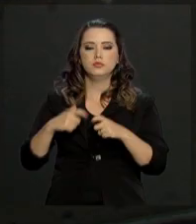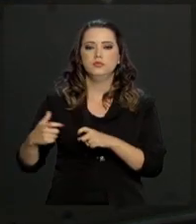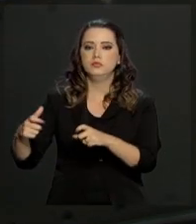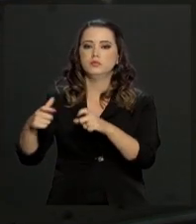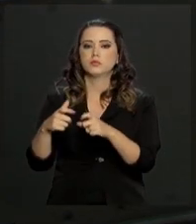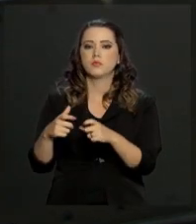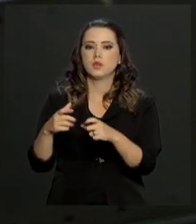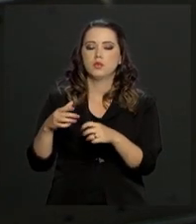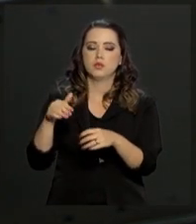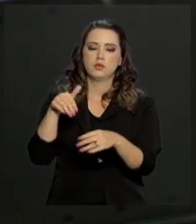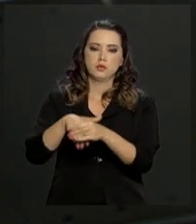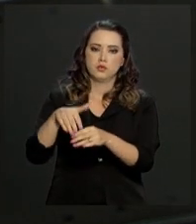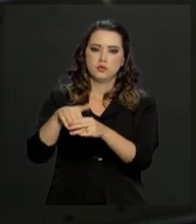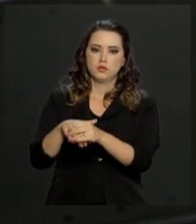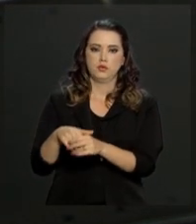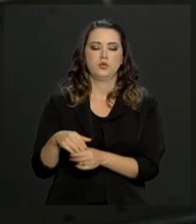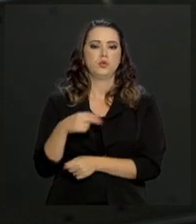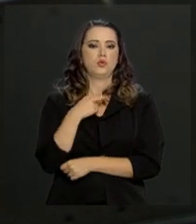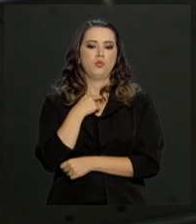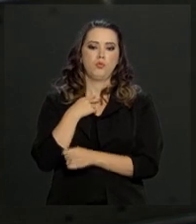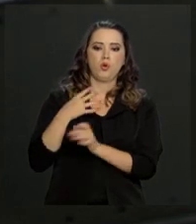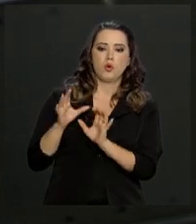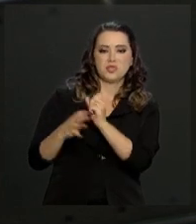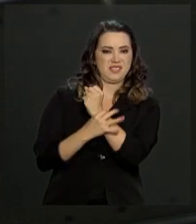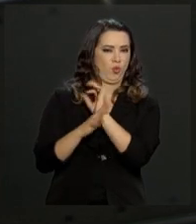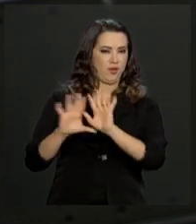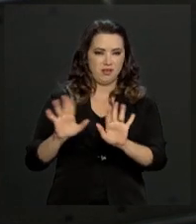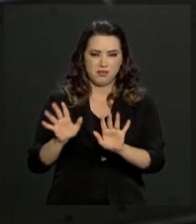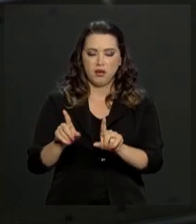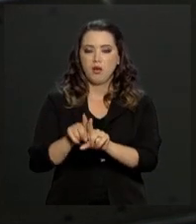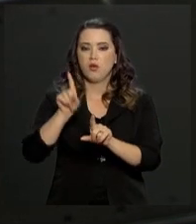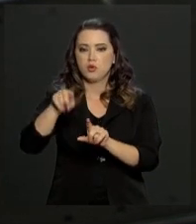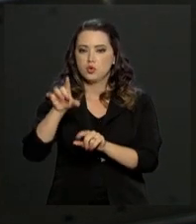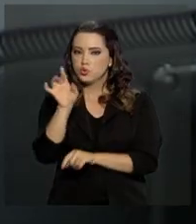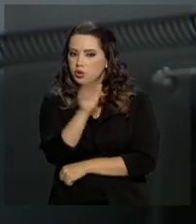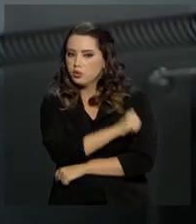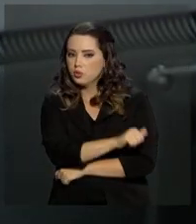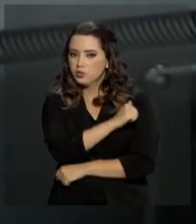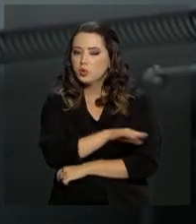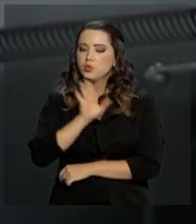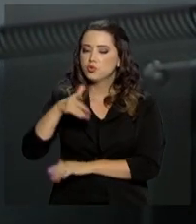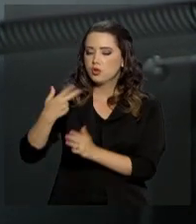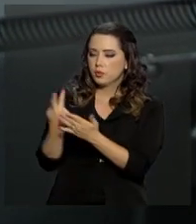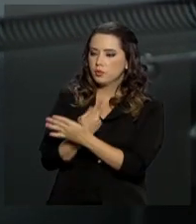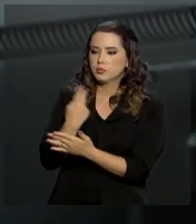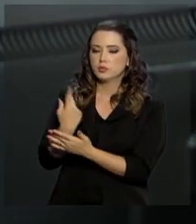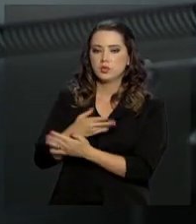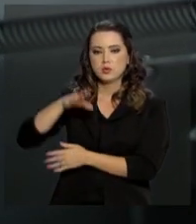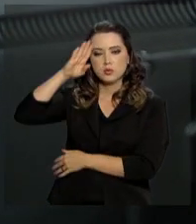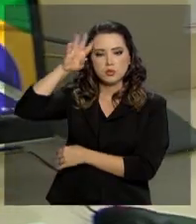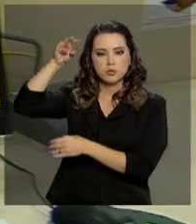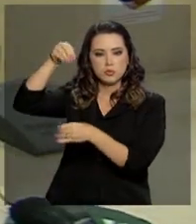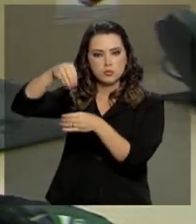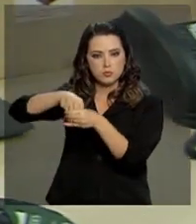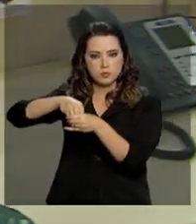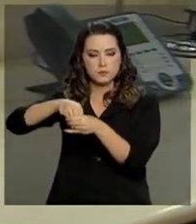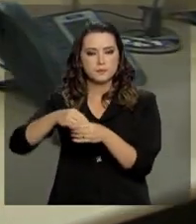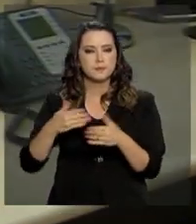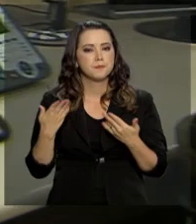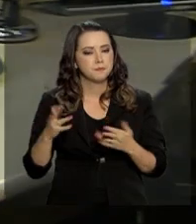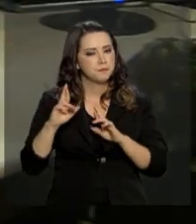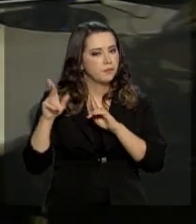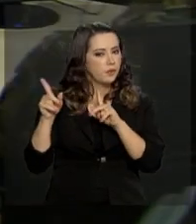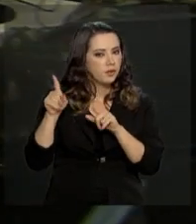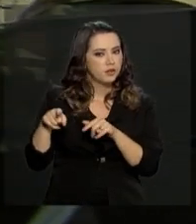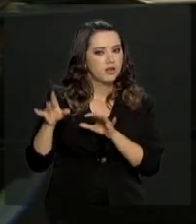votação. Nós não envolvemos com a segurança pública, exceto no Rio de Janeiro, onde já há uma situação diferente,